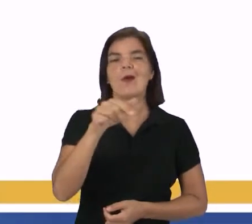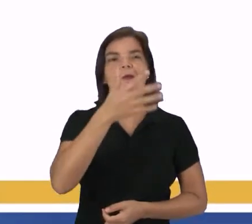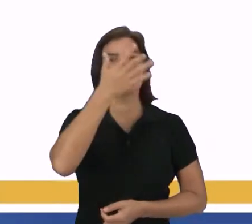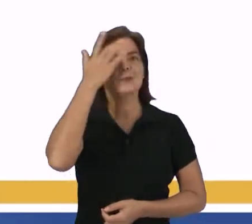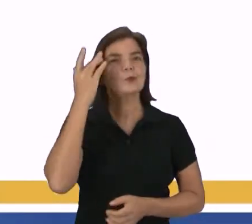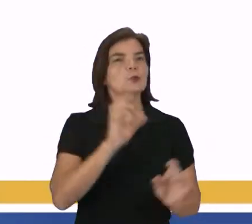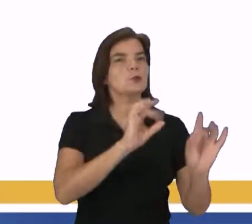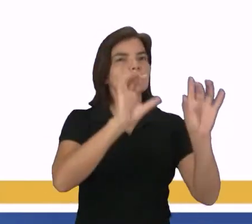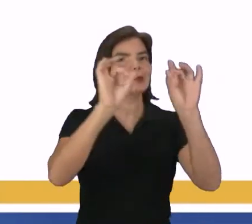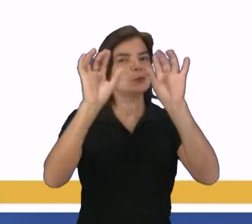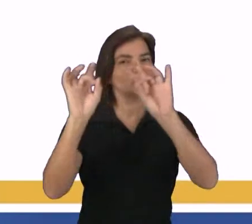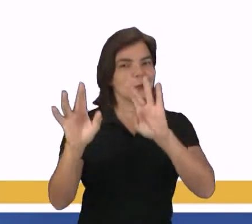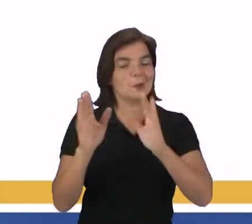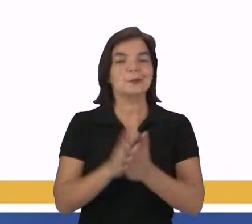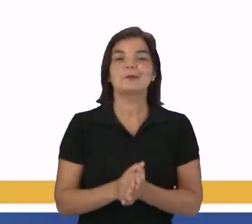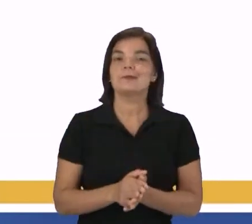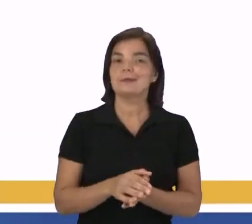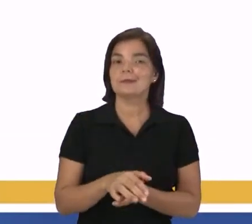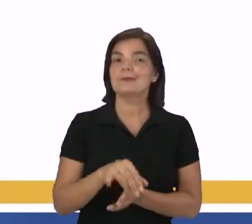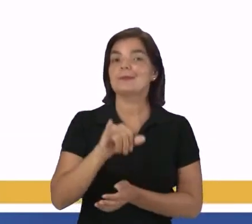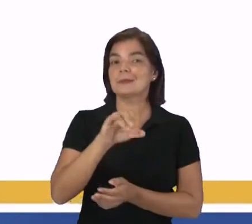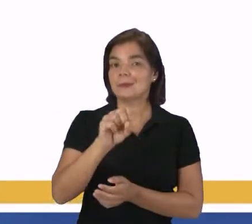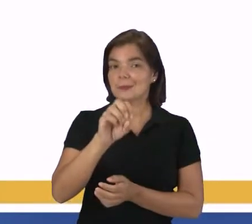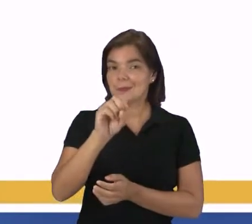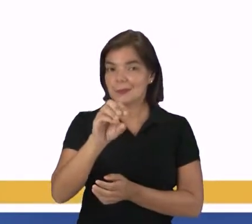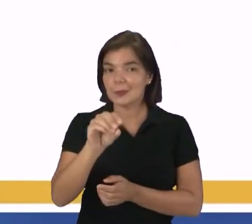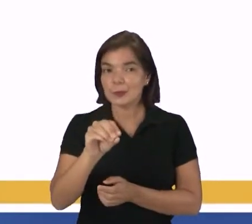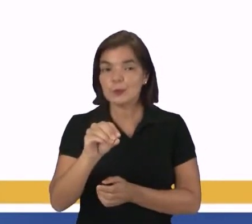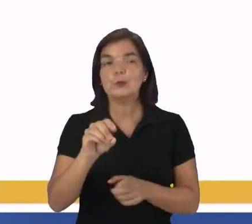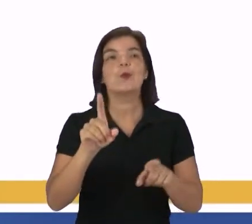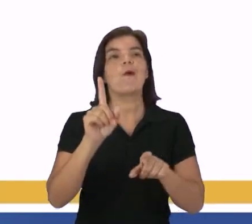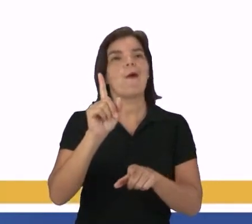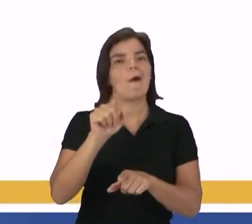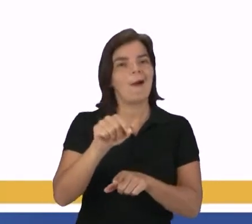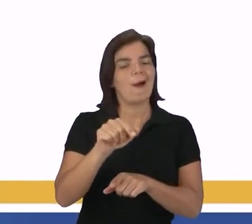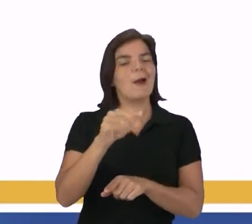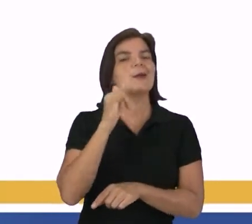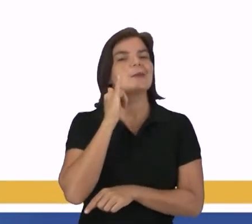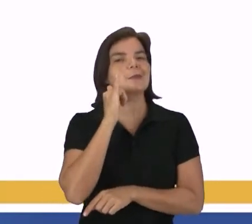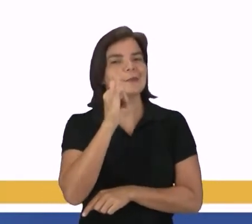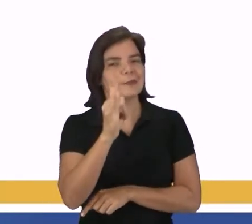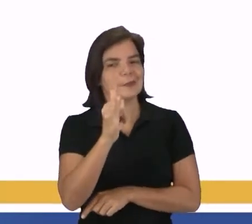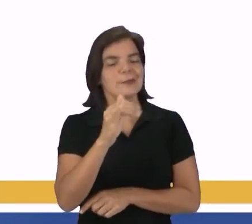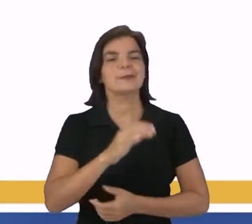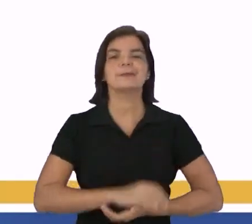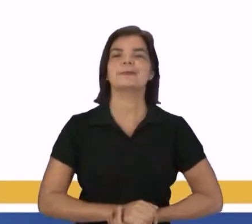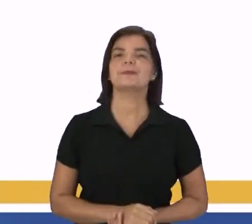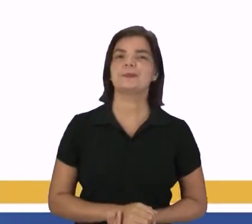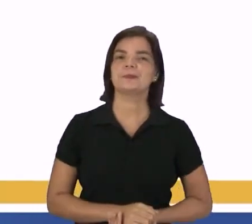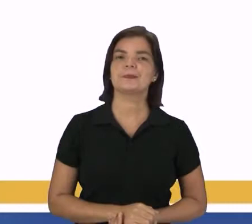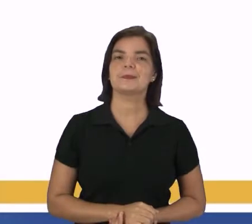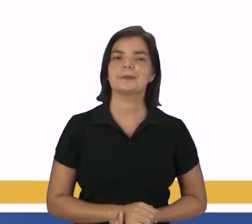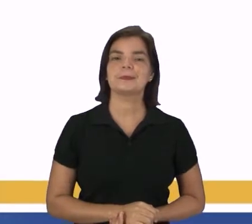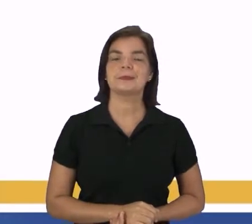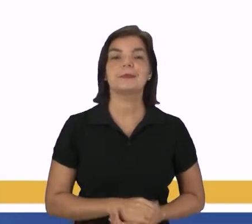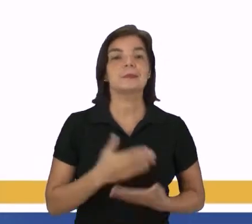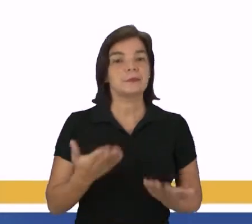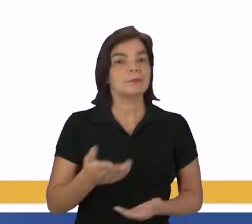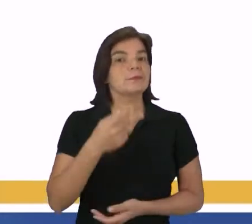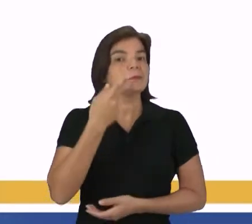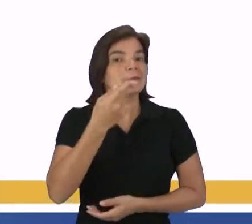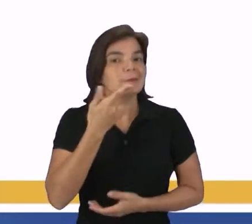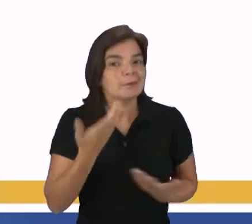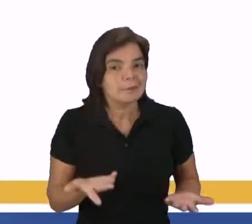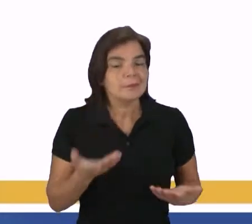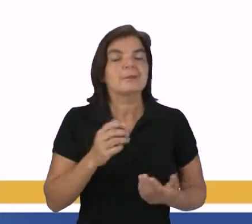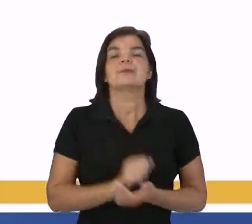Você é uma pessoa muito especial. Isso é o que lhe disse, O que lhe falei, o que lhe